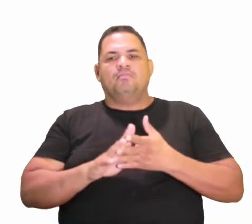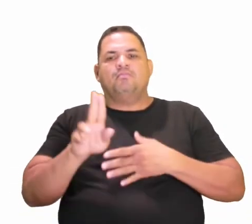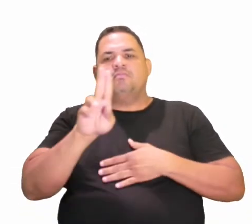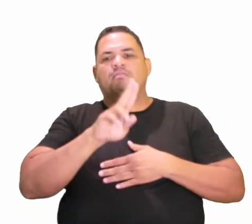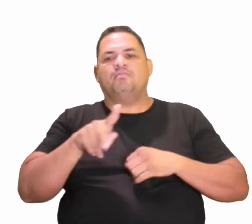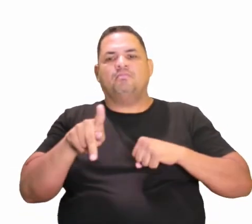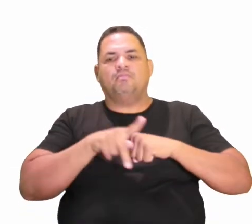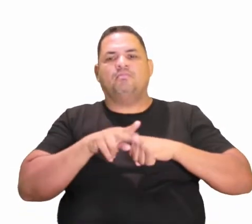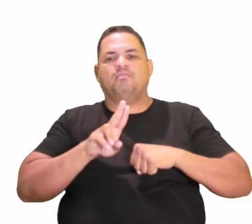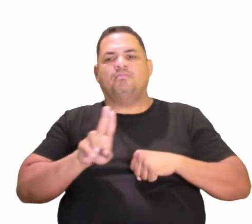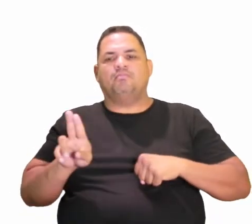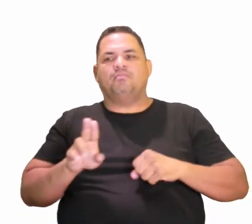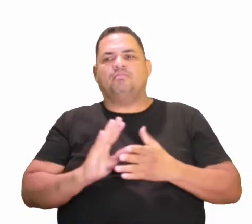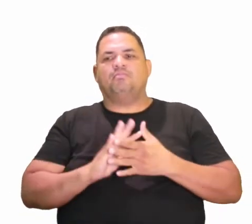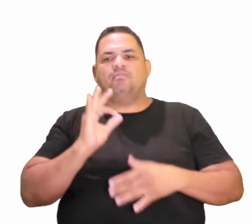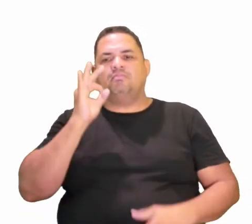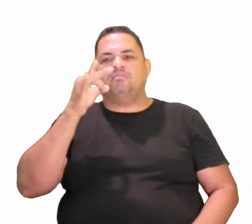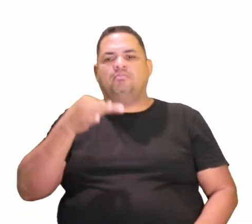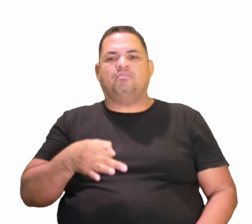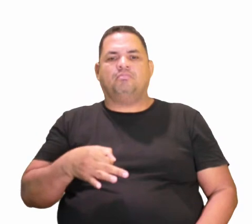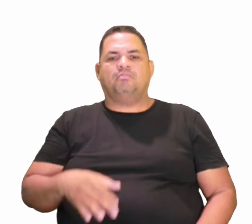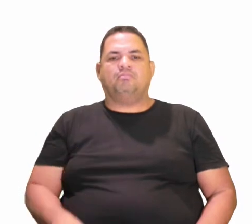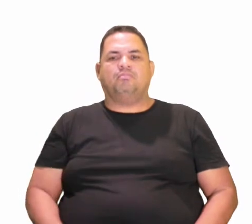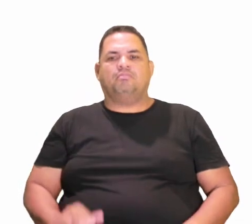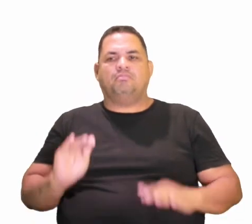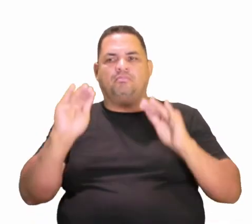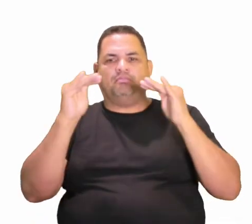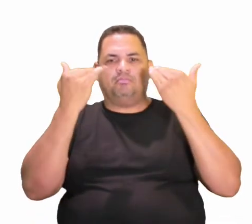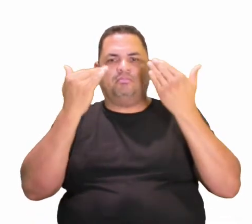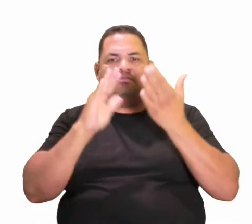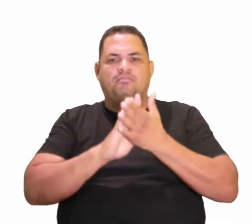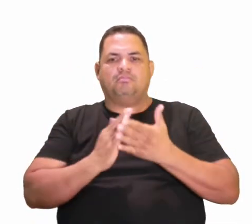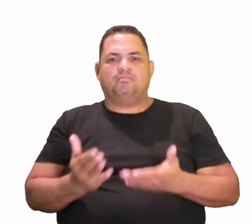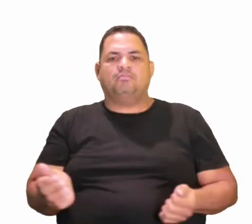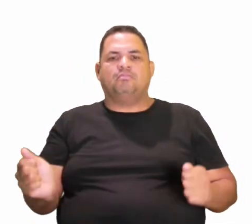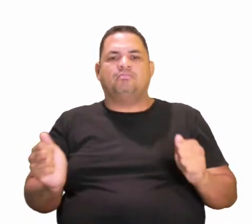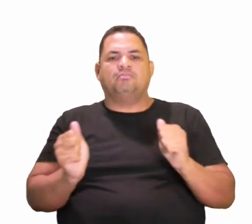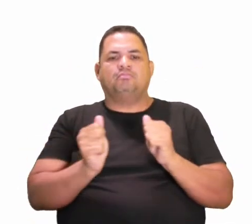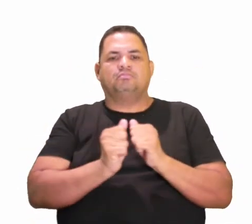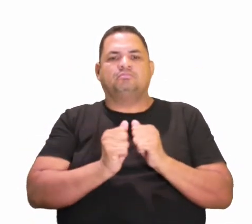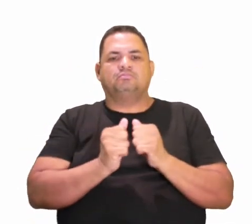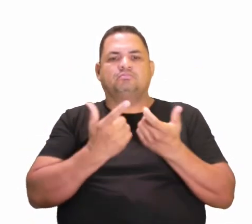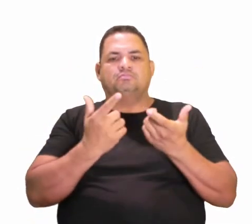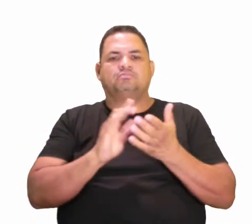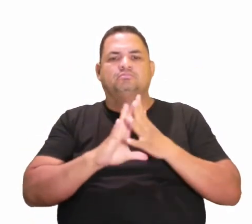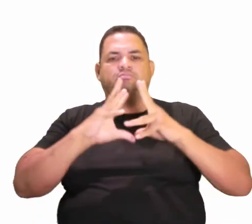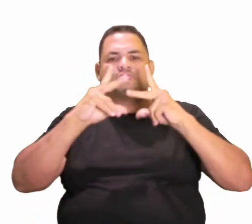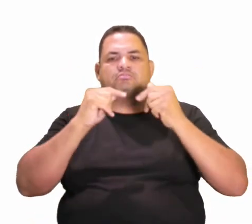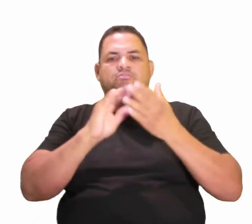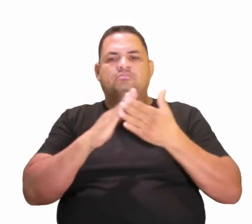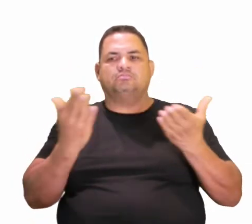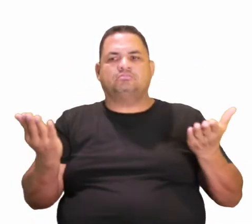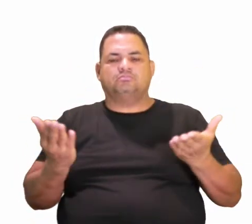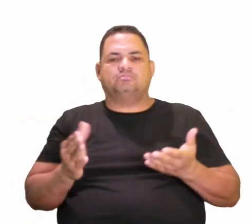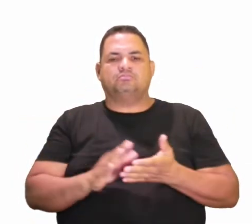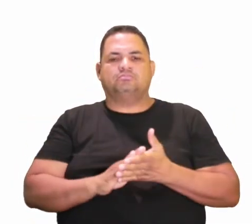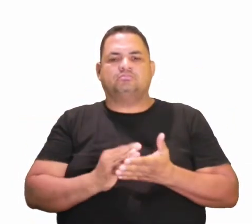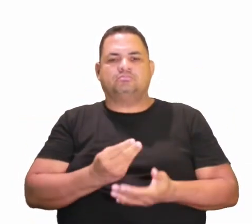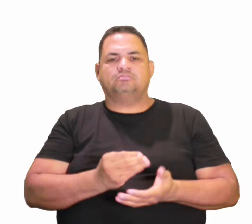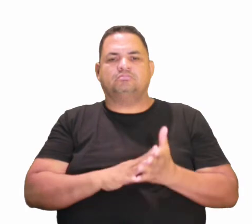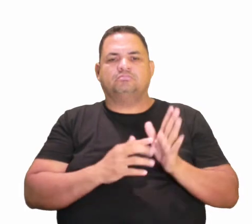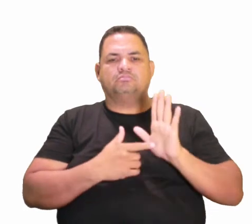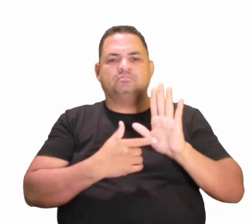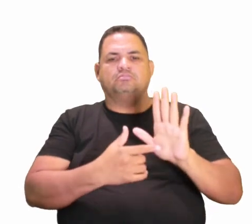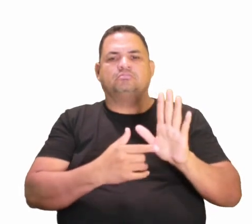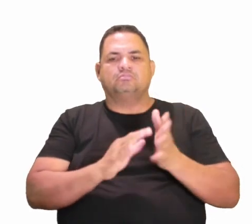do pronome demonstrativo está correto? Presta bem atenção onde ela se encontra. Ela está bem próxima de todos eles e está apresentando